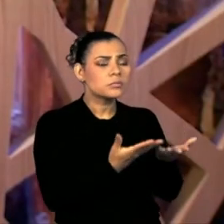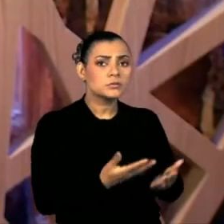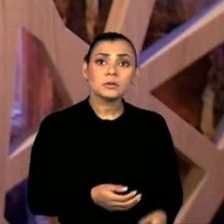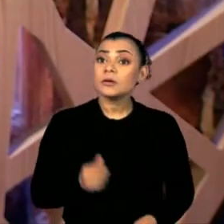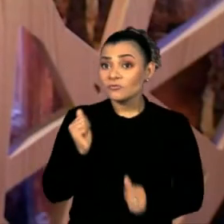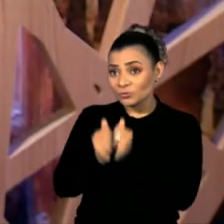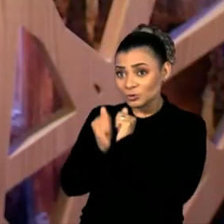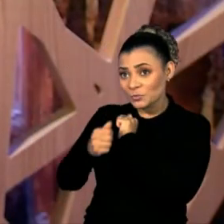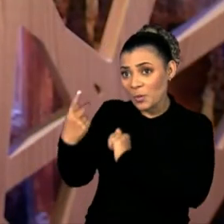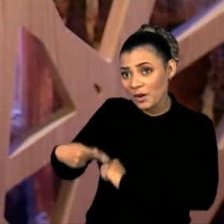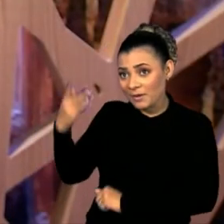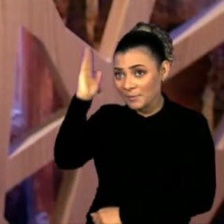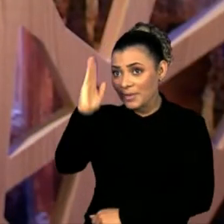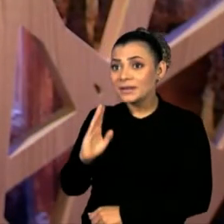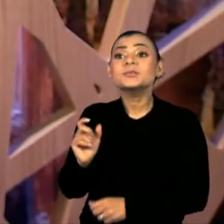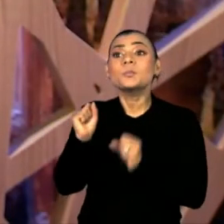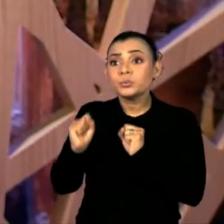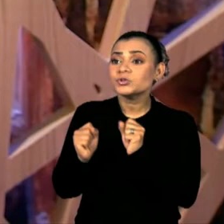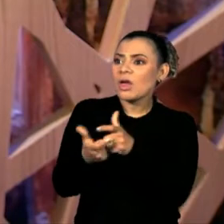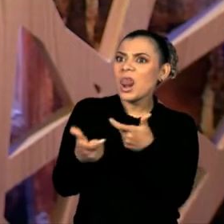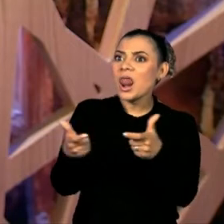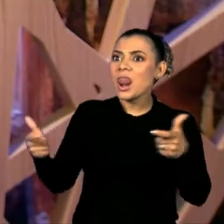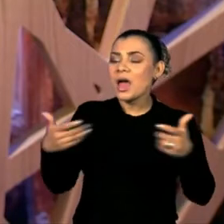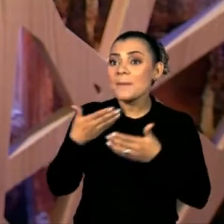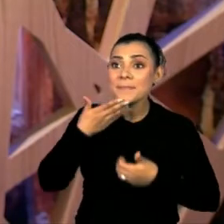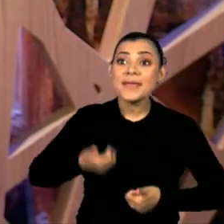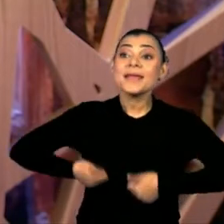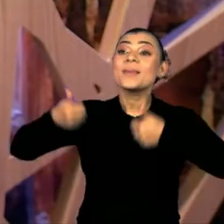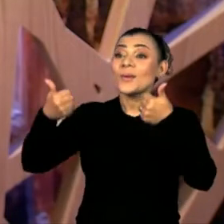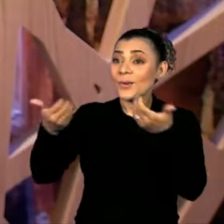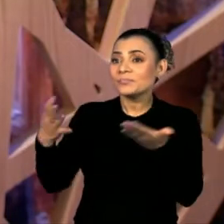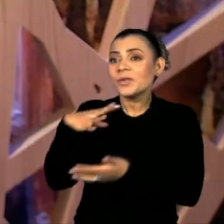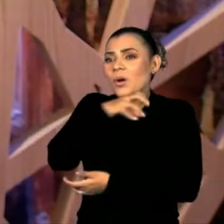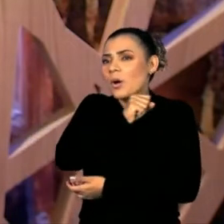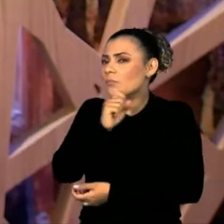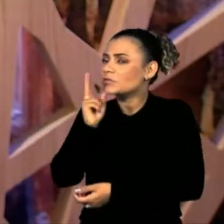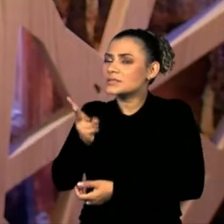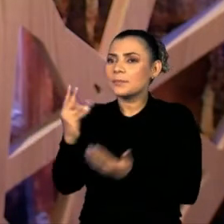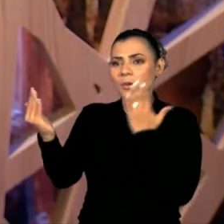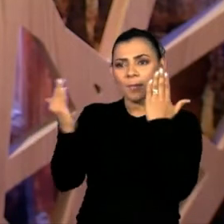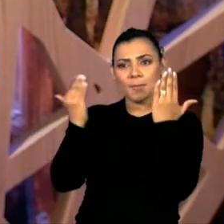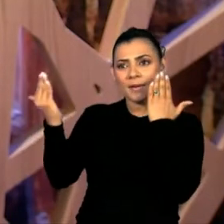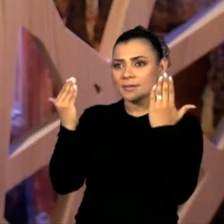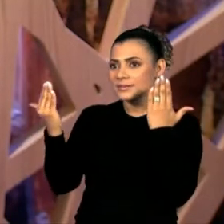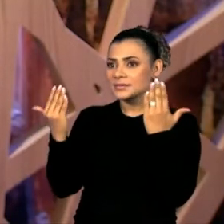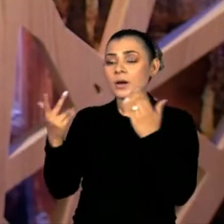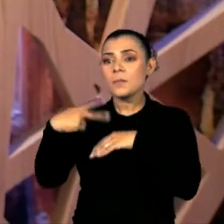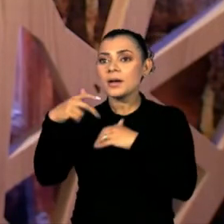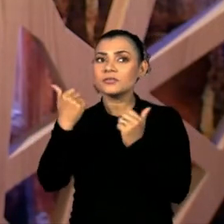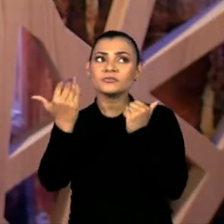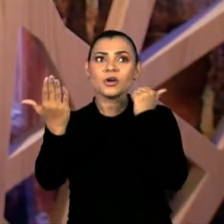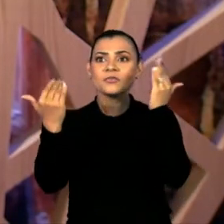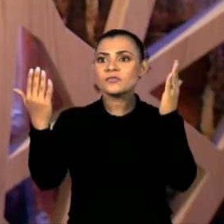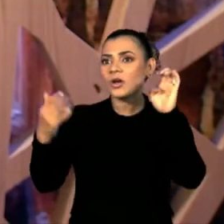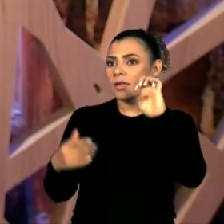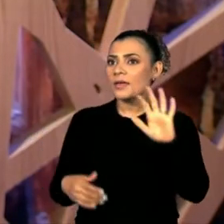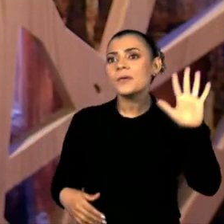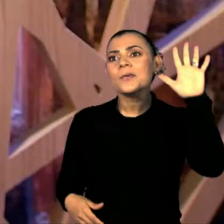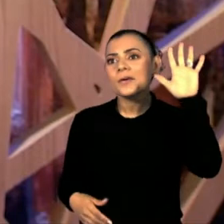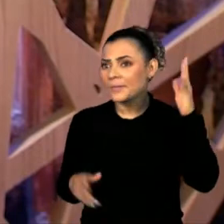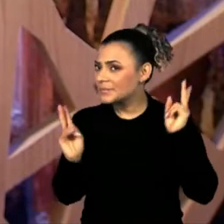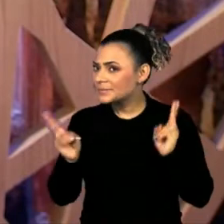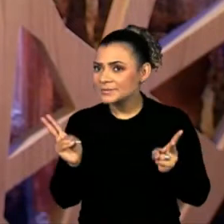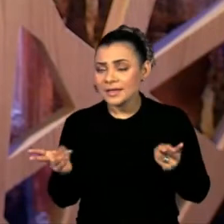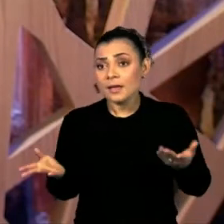estar num muito maior né Poderia estar melhor né obviamente sempre essa comparação com que é praticado na Europa